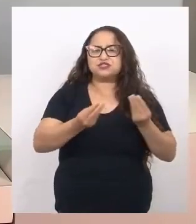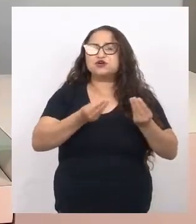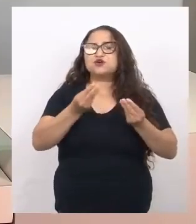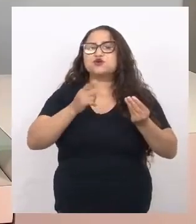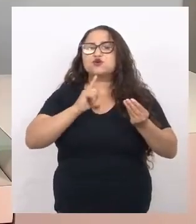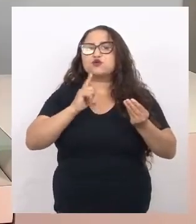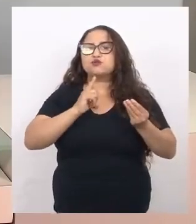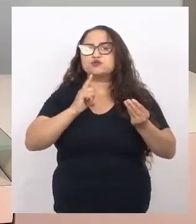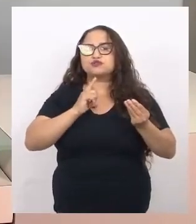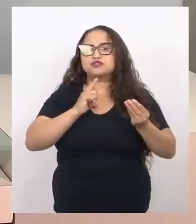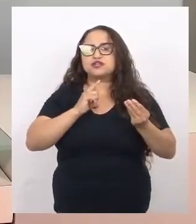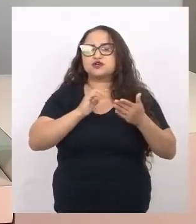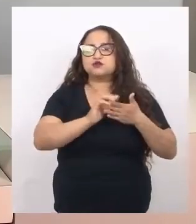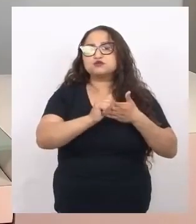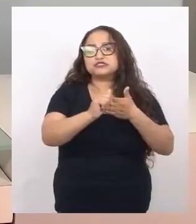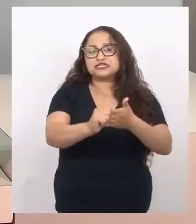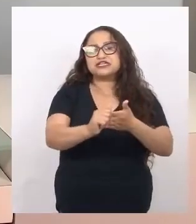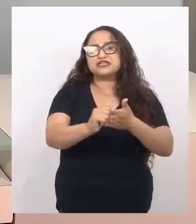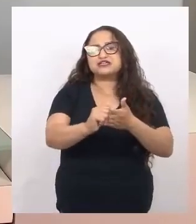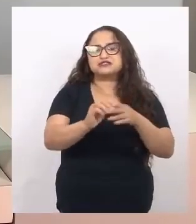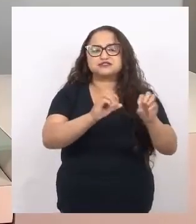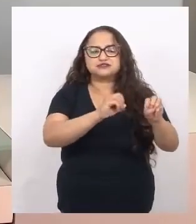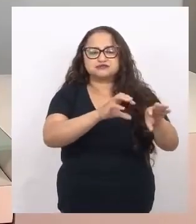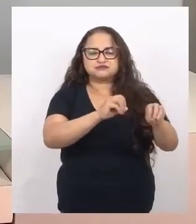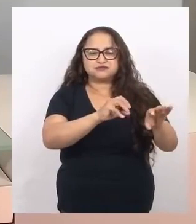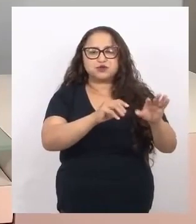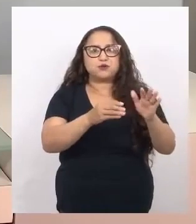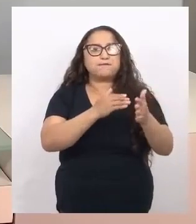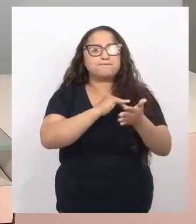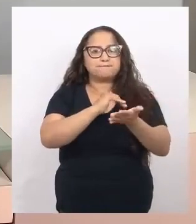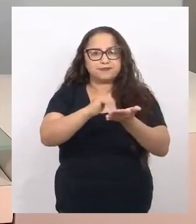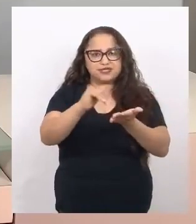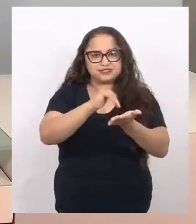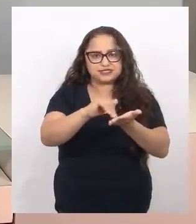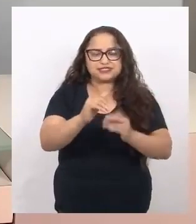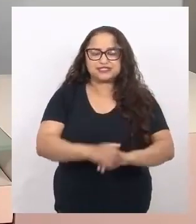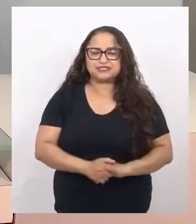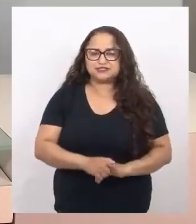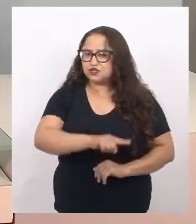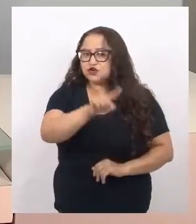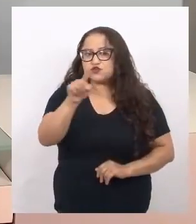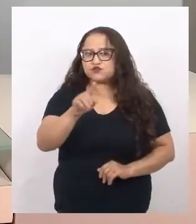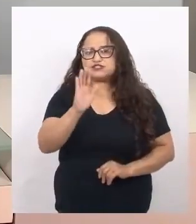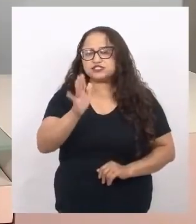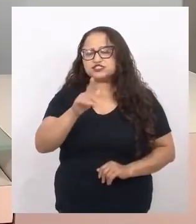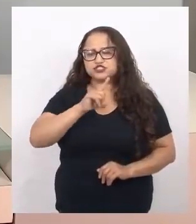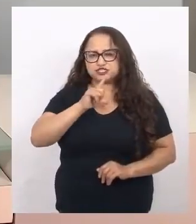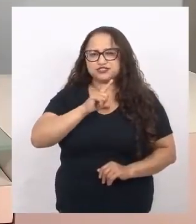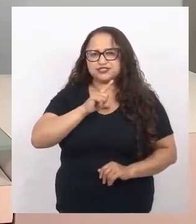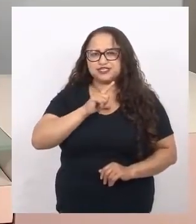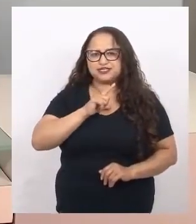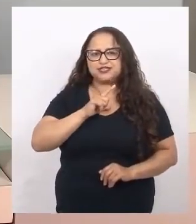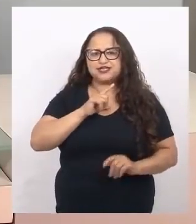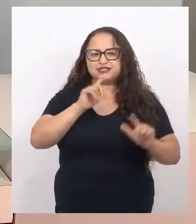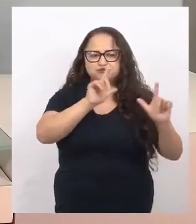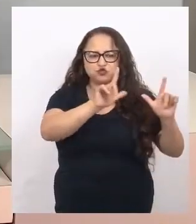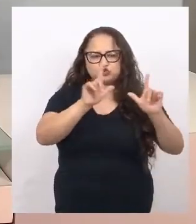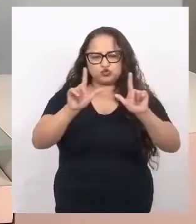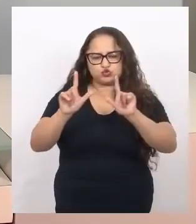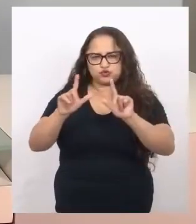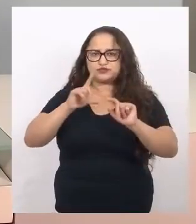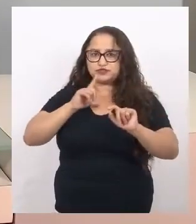manuais da atribuição inicial na sede. Então, você já tem lá a maioria dessas telas que a gente está apresentando aqui